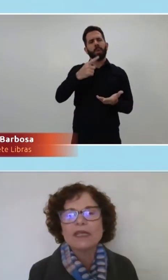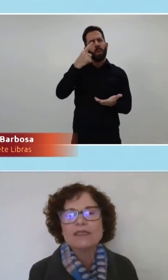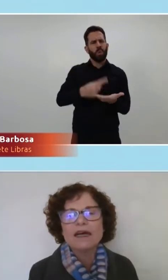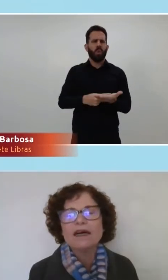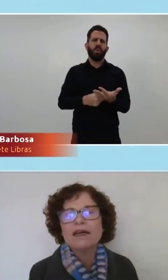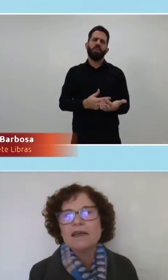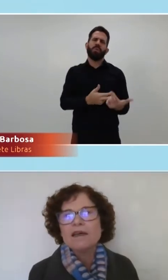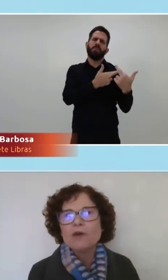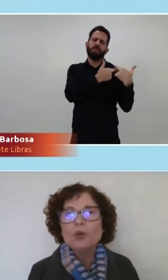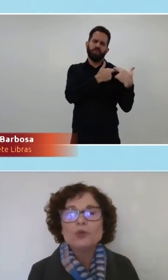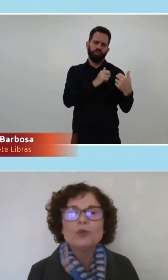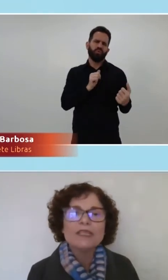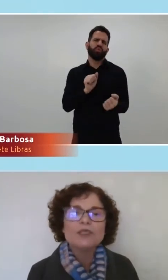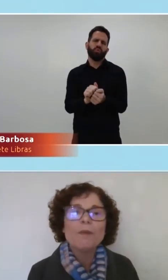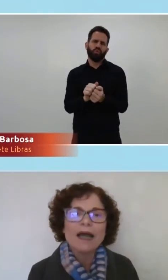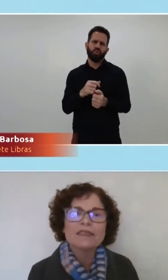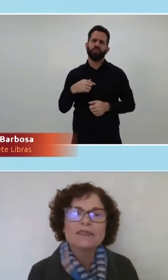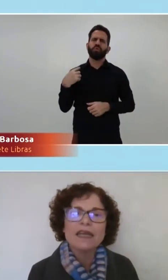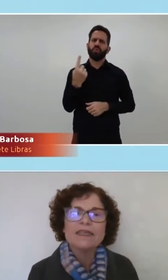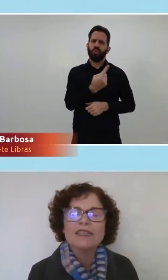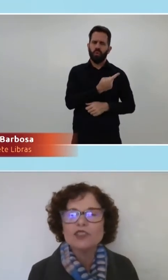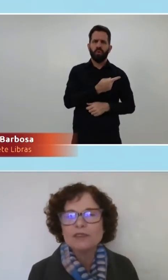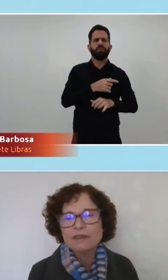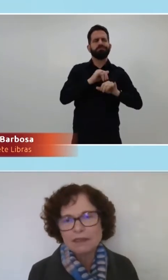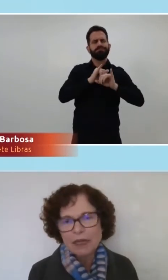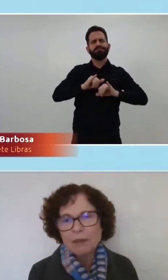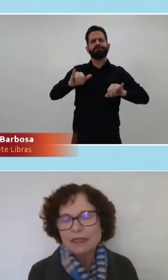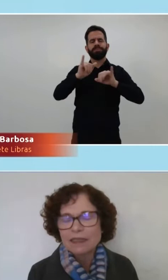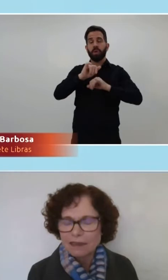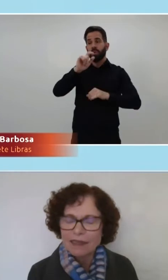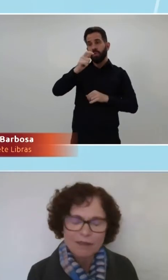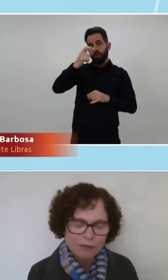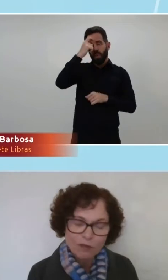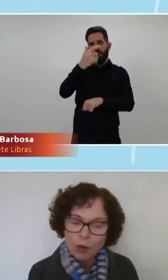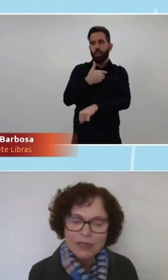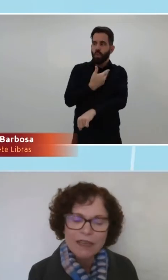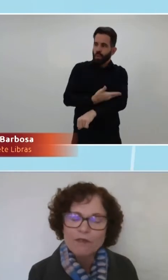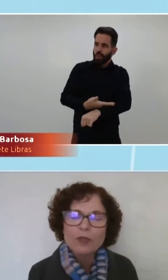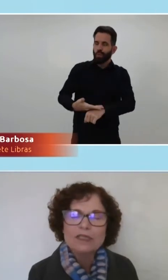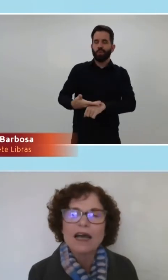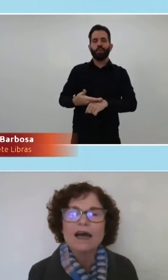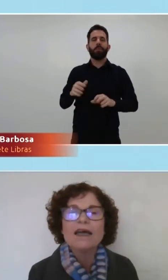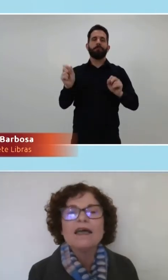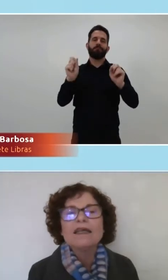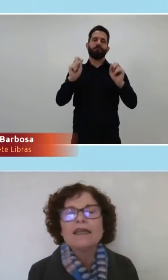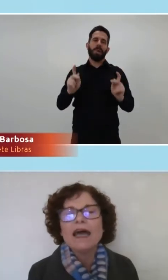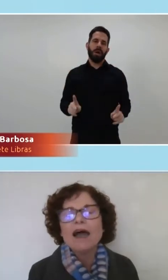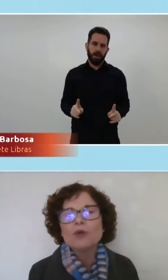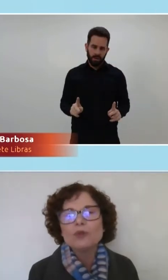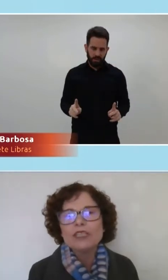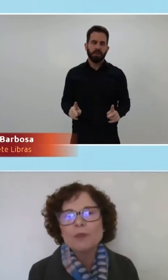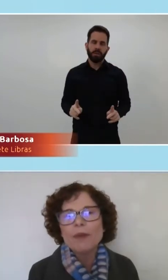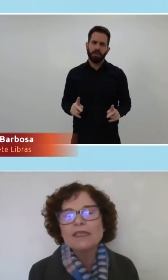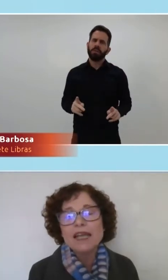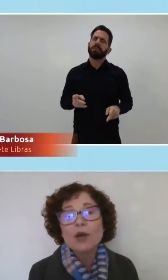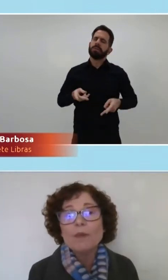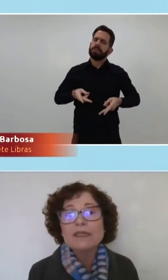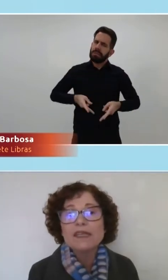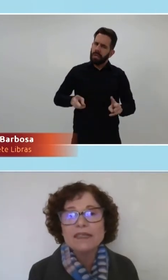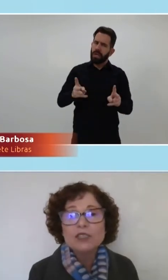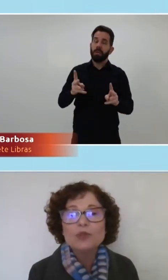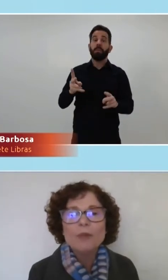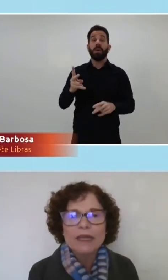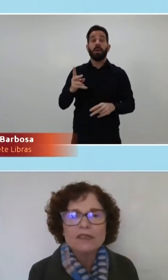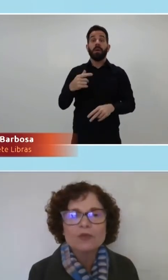construção dessa cultura de paz, né, e a gente sempre volta a reforçar, né, a cultura de paz ela